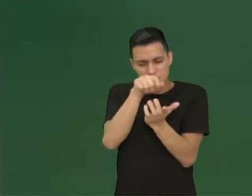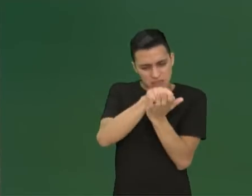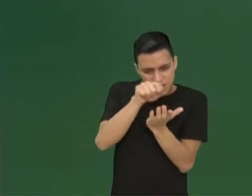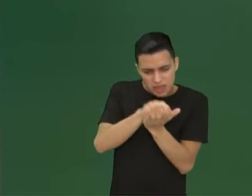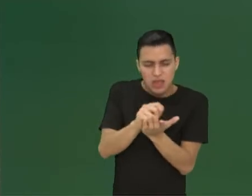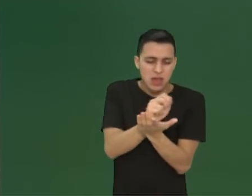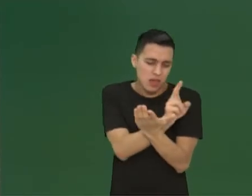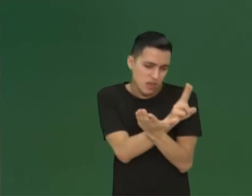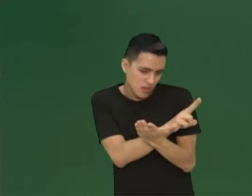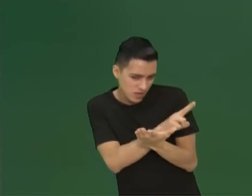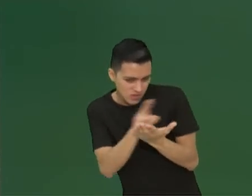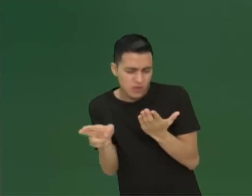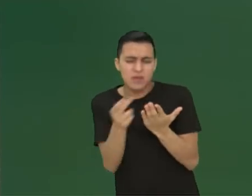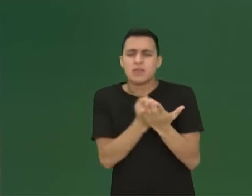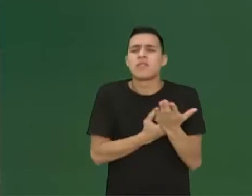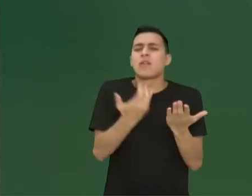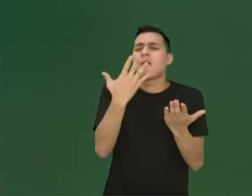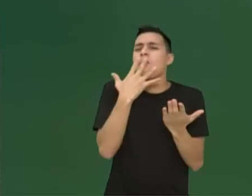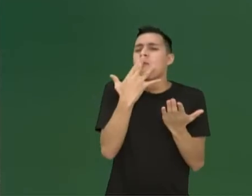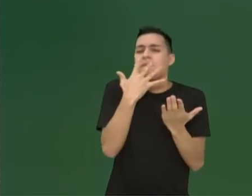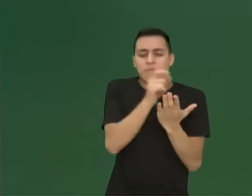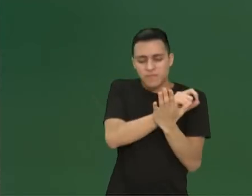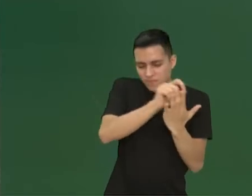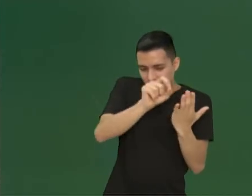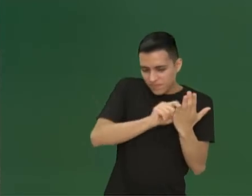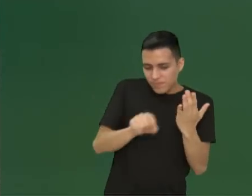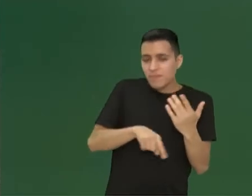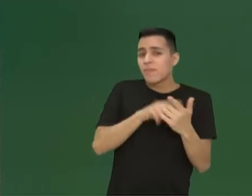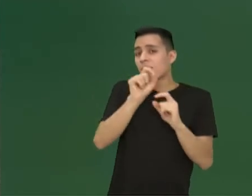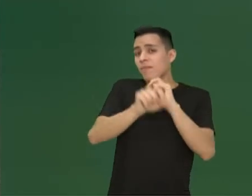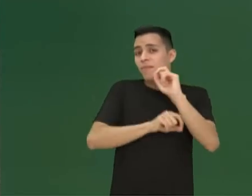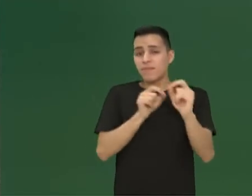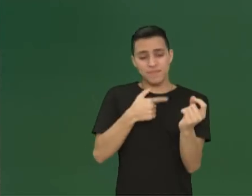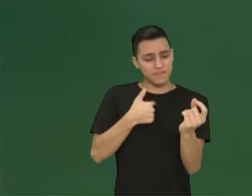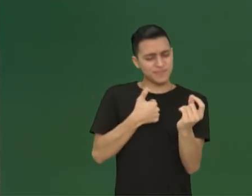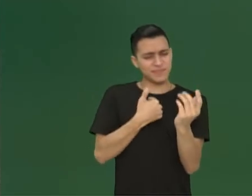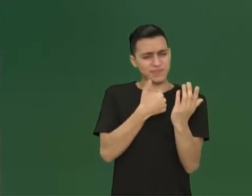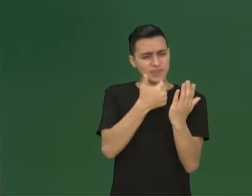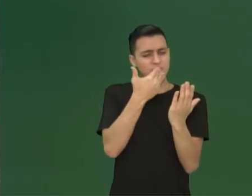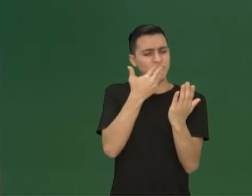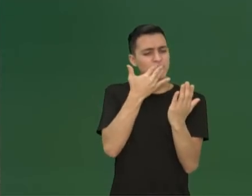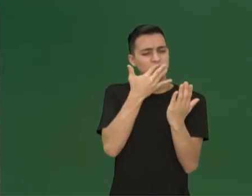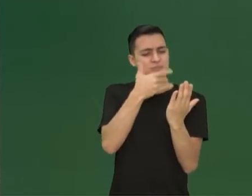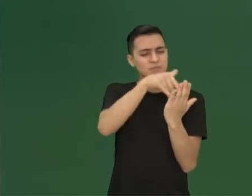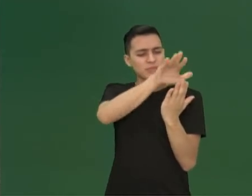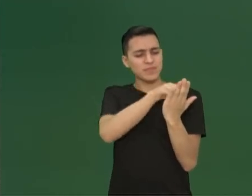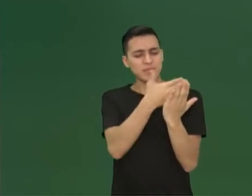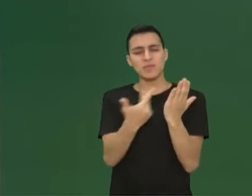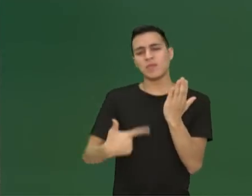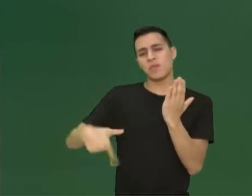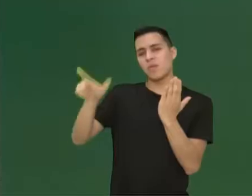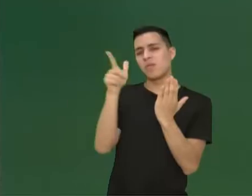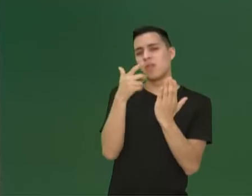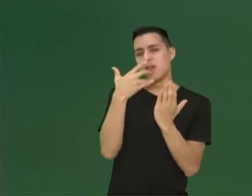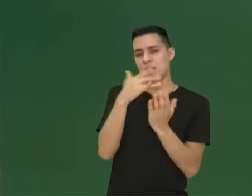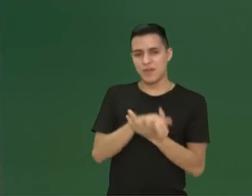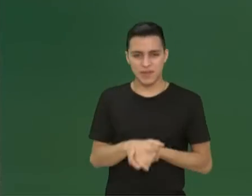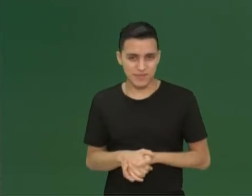o nome de algumas cores e eu pintei de uma outra